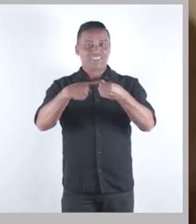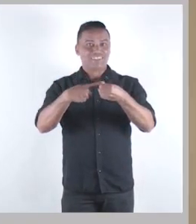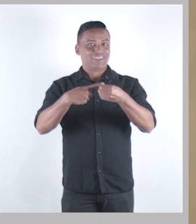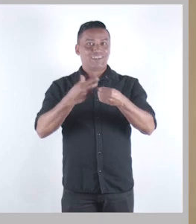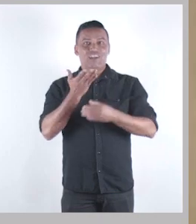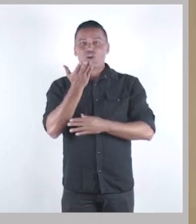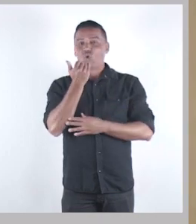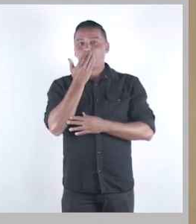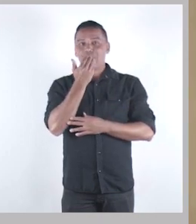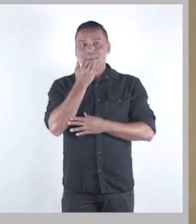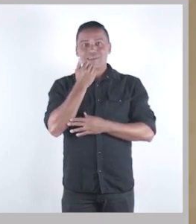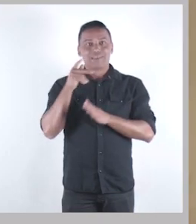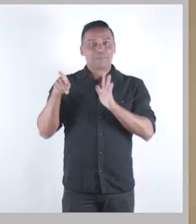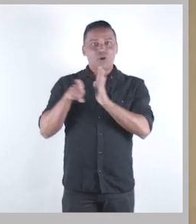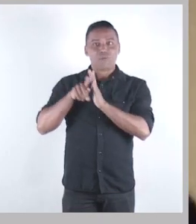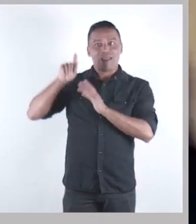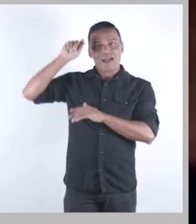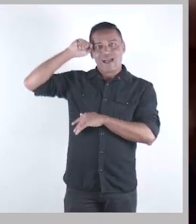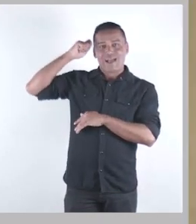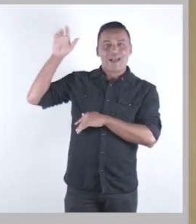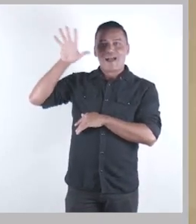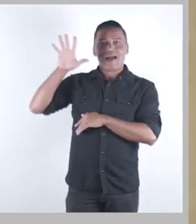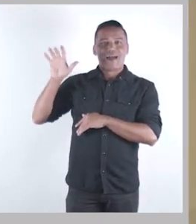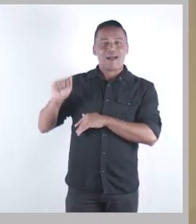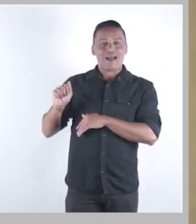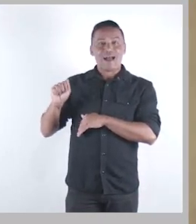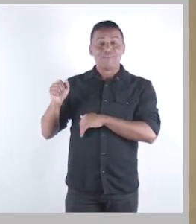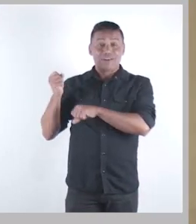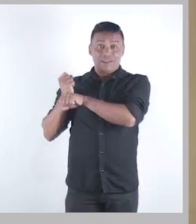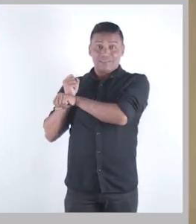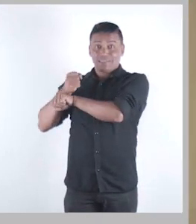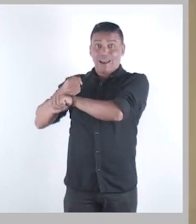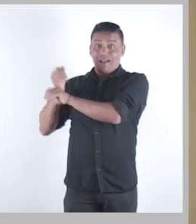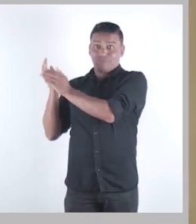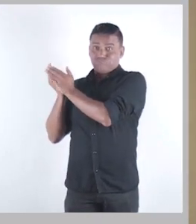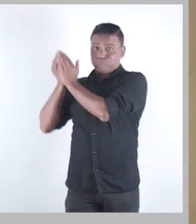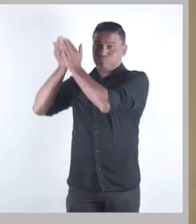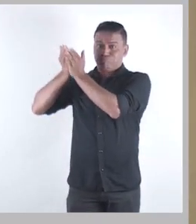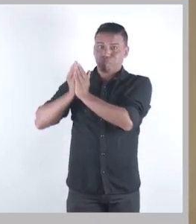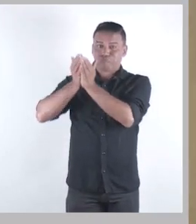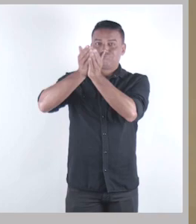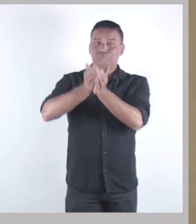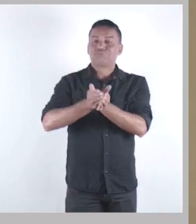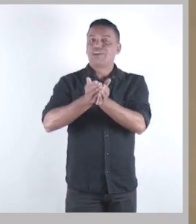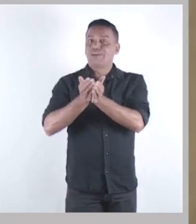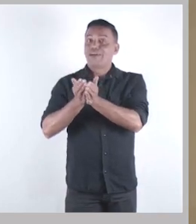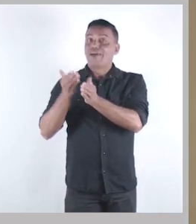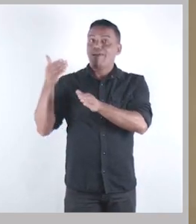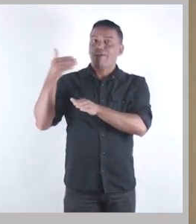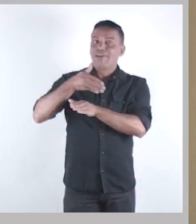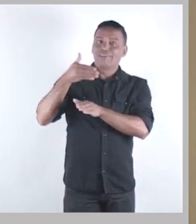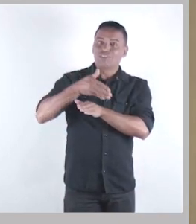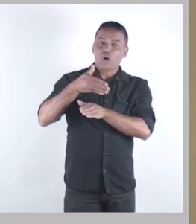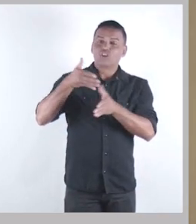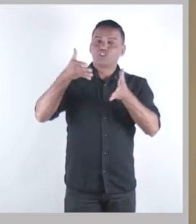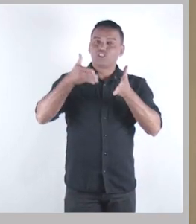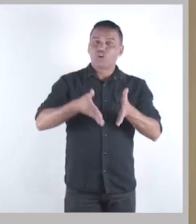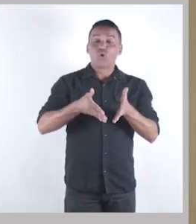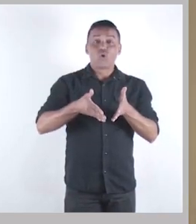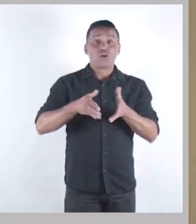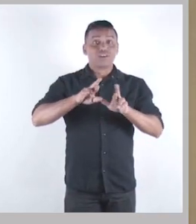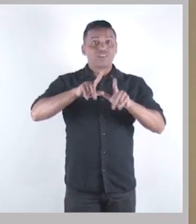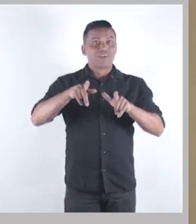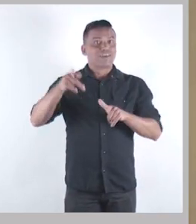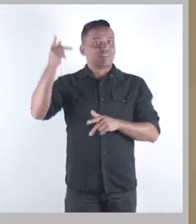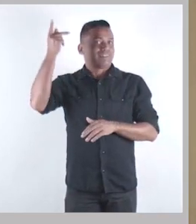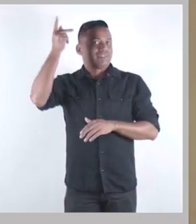culinárias africanas através dos escravos que foram introduzindo aí várias culinárias. É diferente de São Paulo, que tem